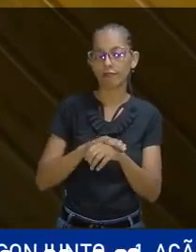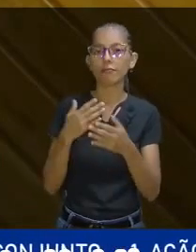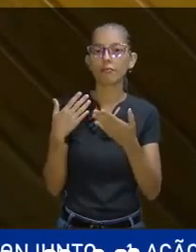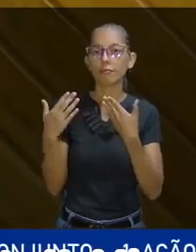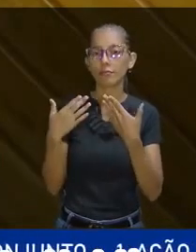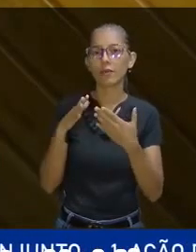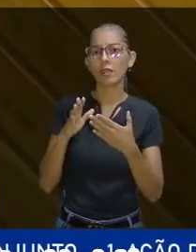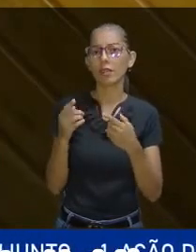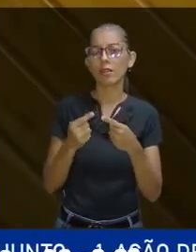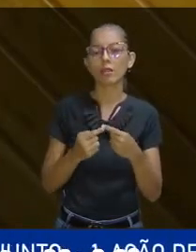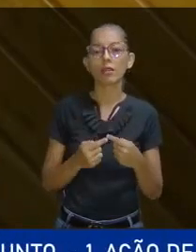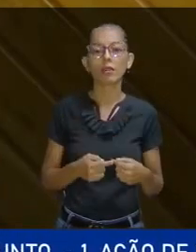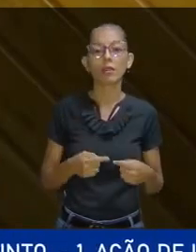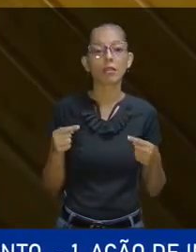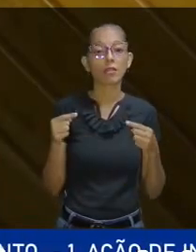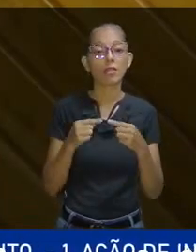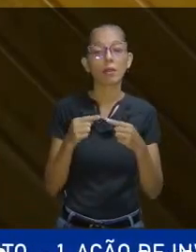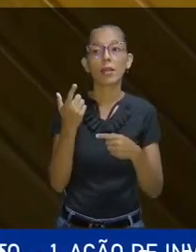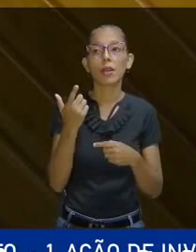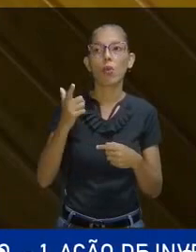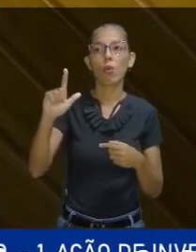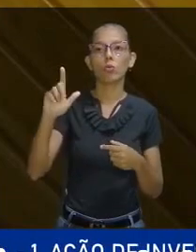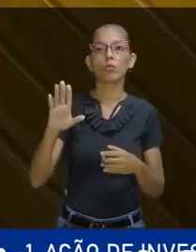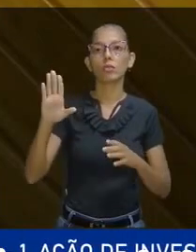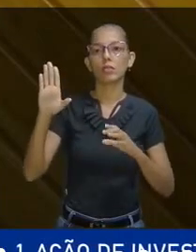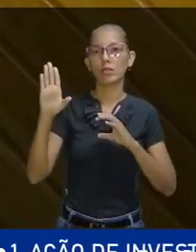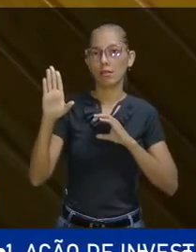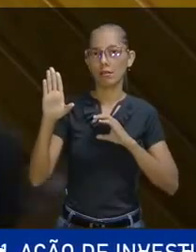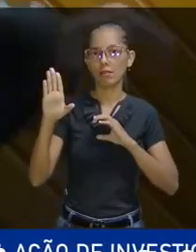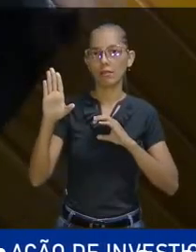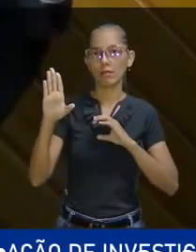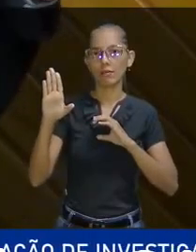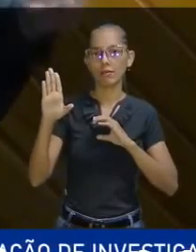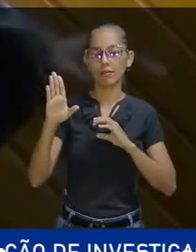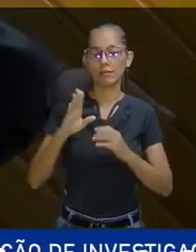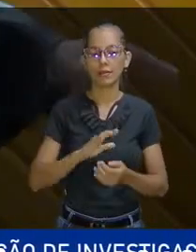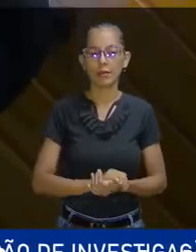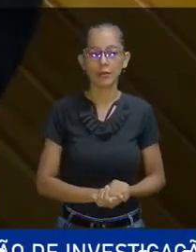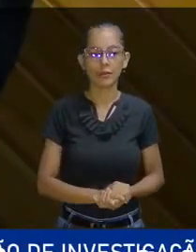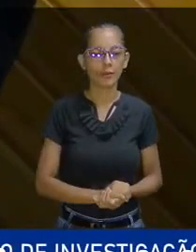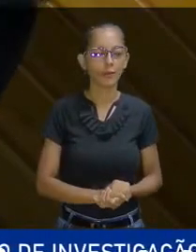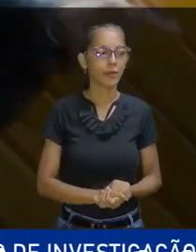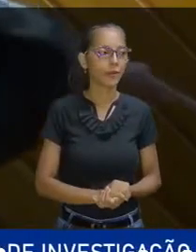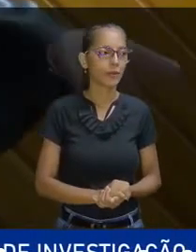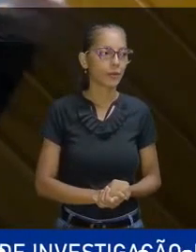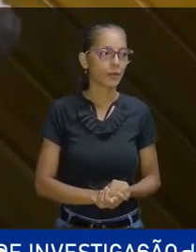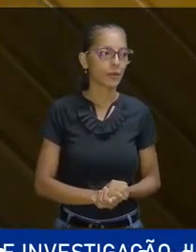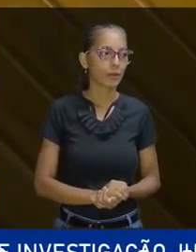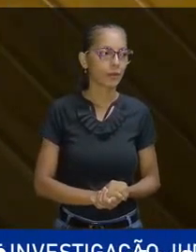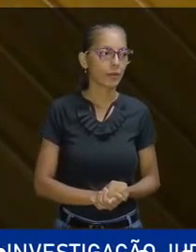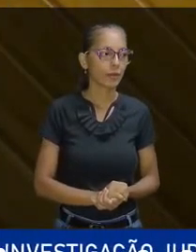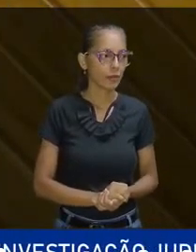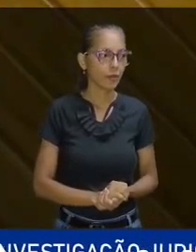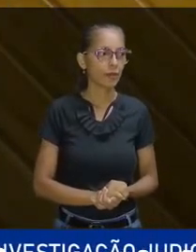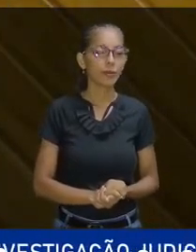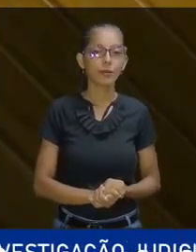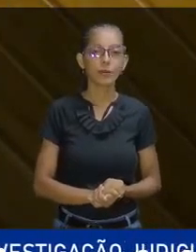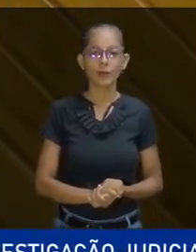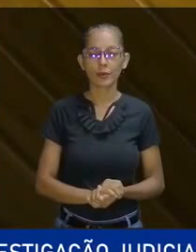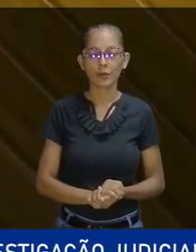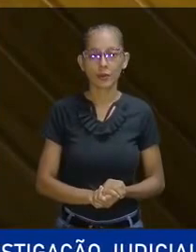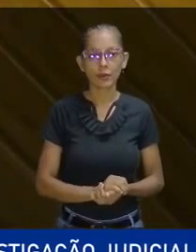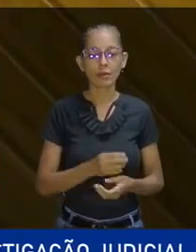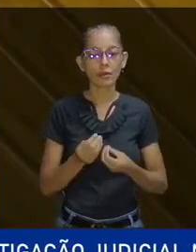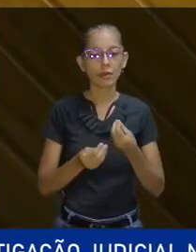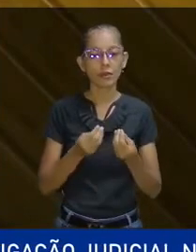outro candidato, Yuri Alessi. É importante que se diga que isso não fique subentendido ou que se tente esconder, porque